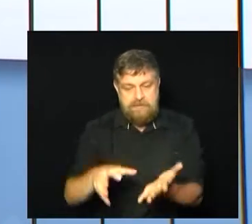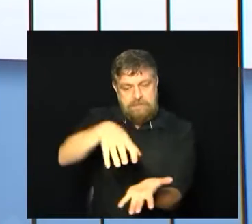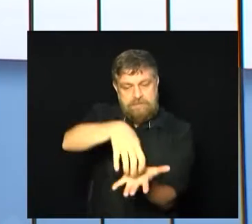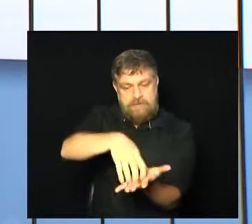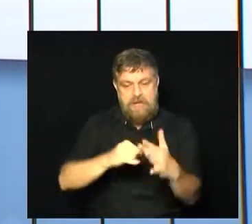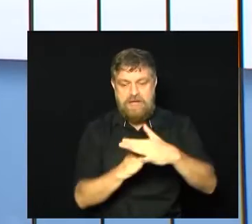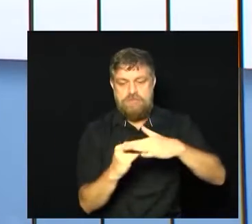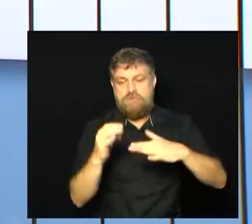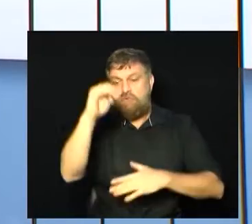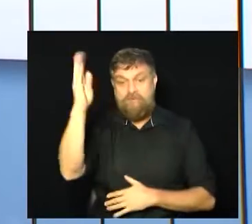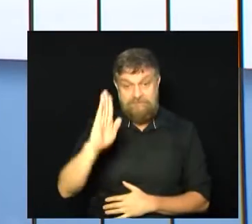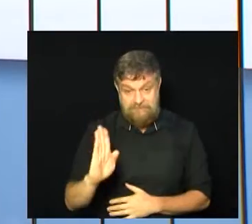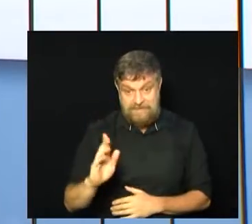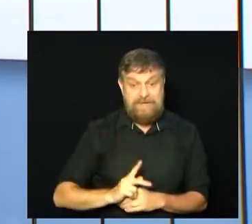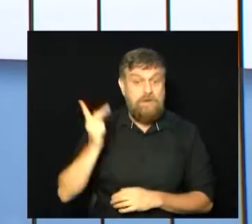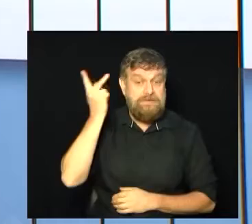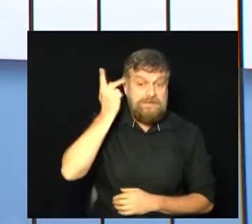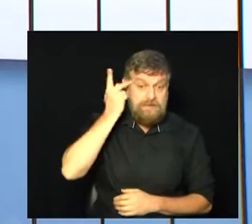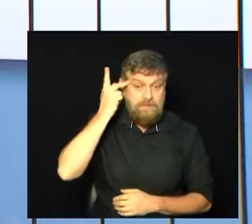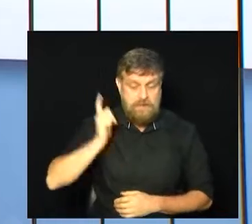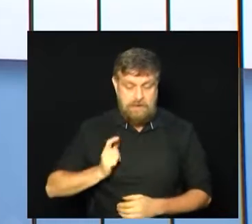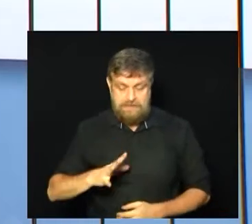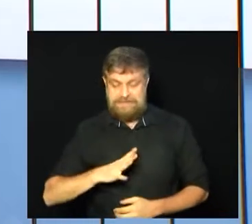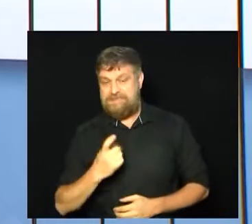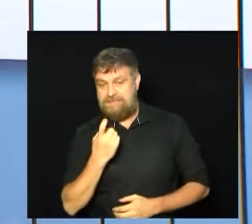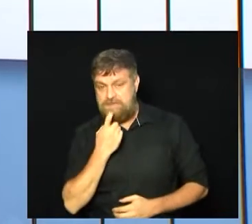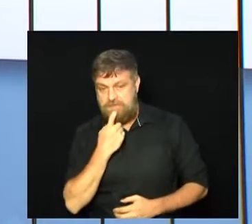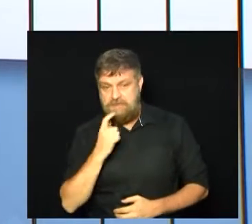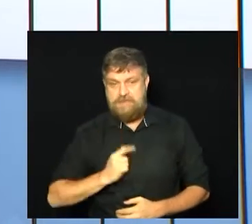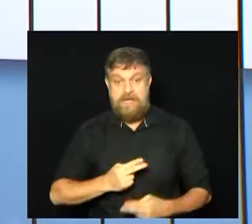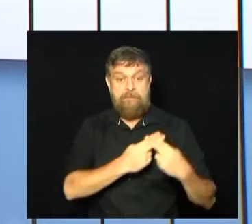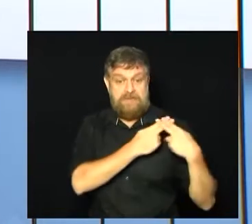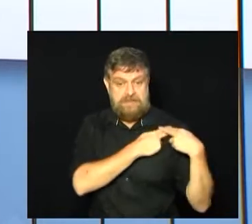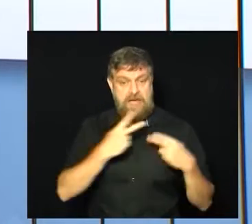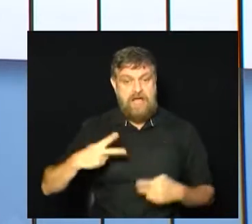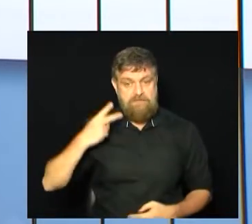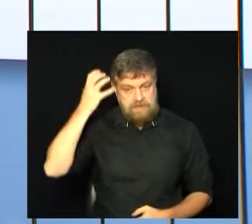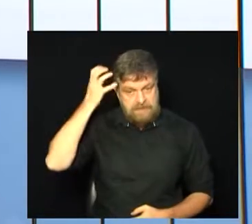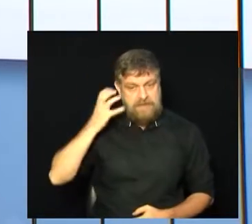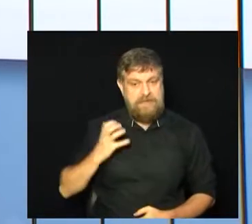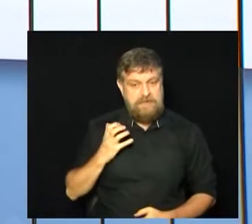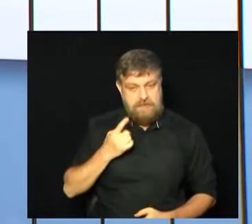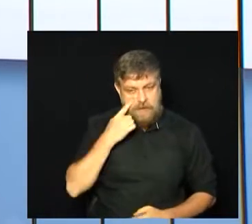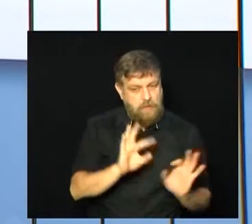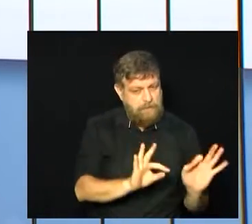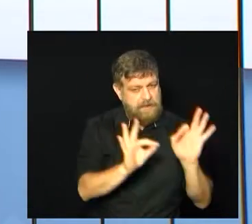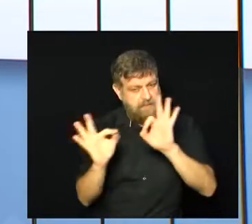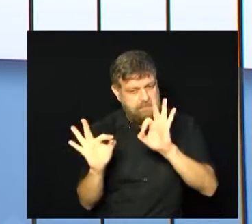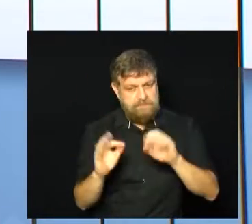do Instituto Federal de São Paulo, Campus Campinas, que é presidida pela vereadora Guida Calisto.